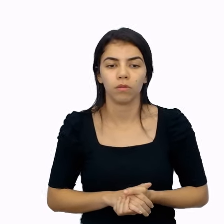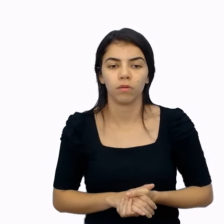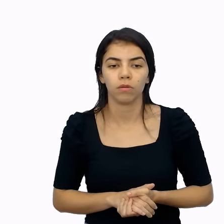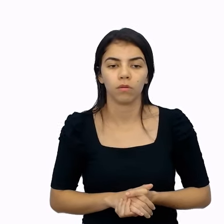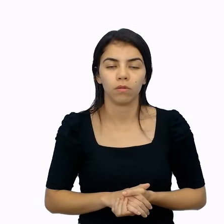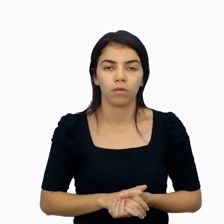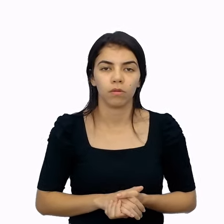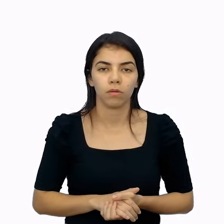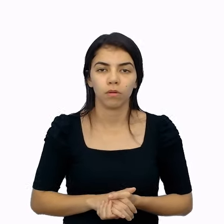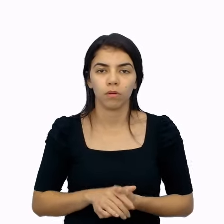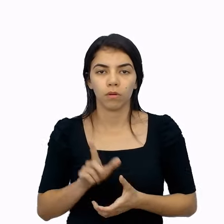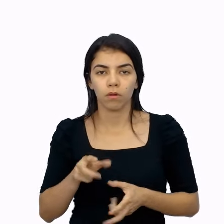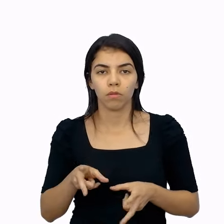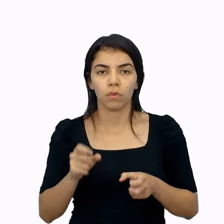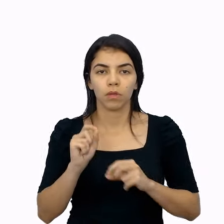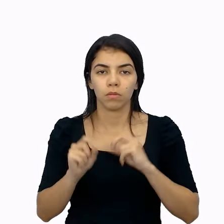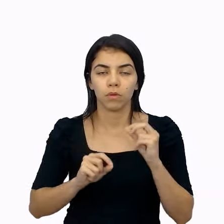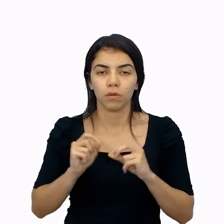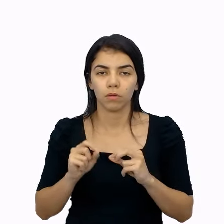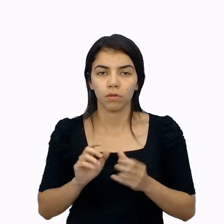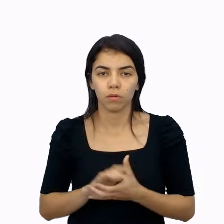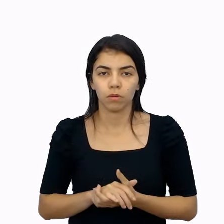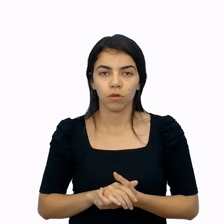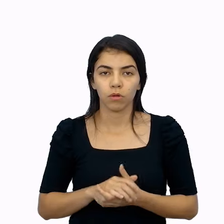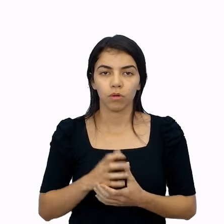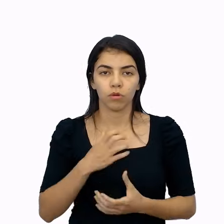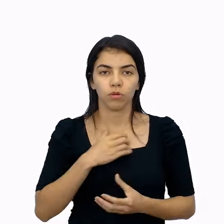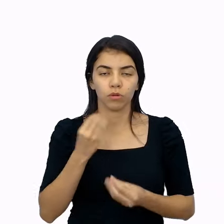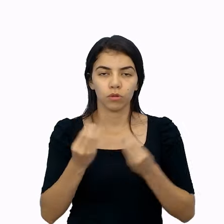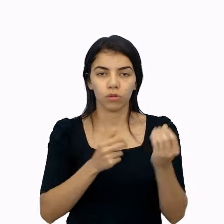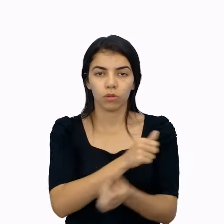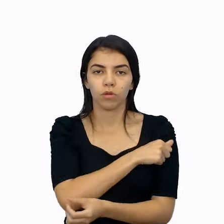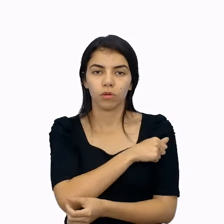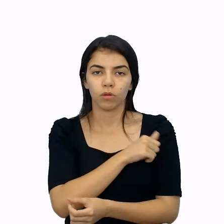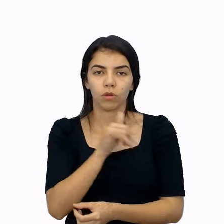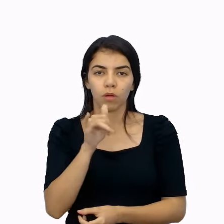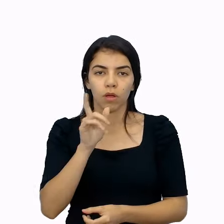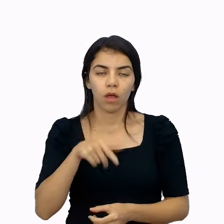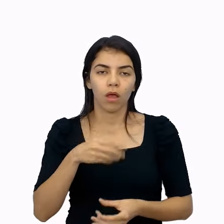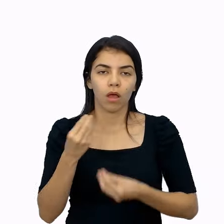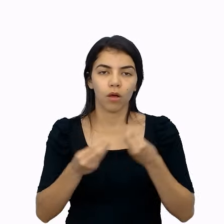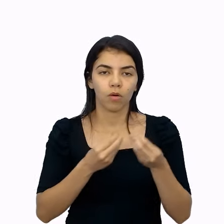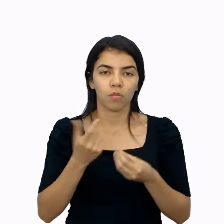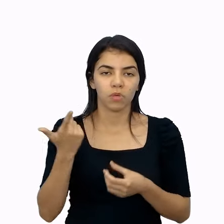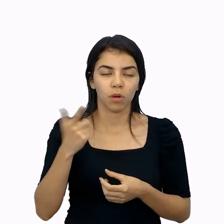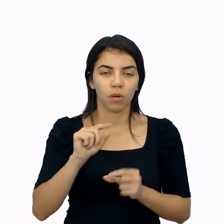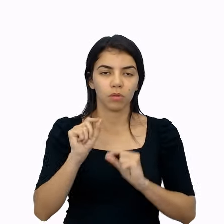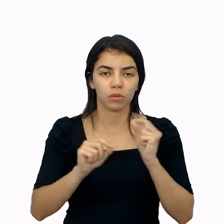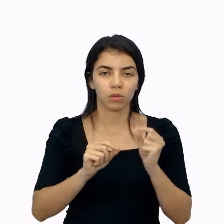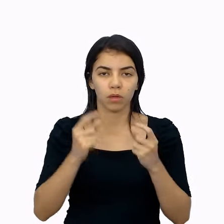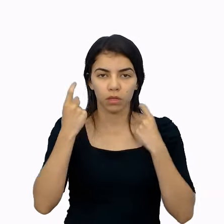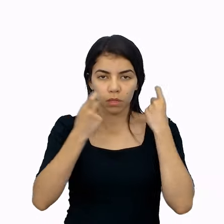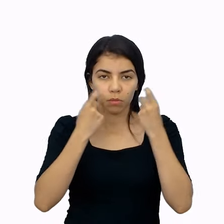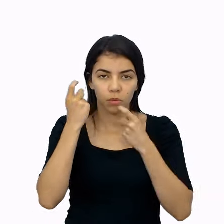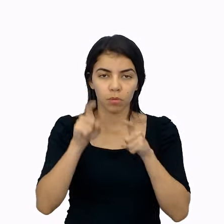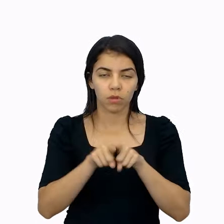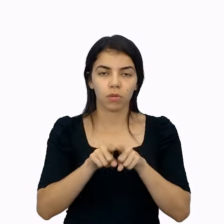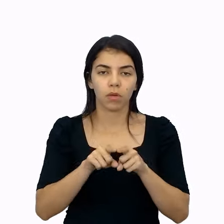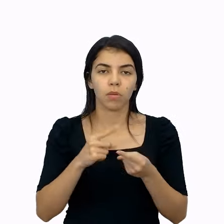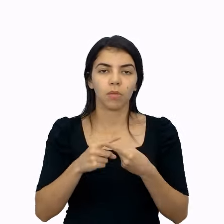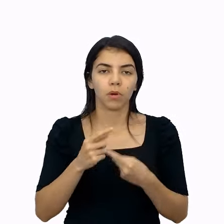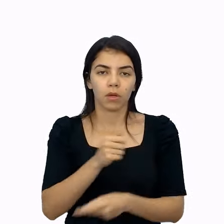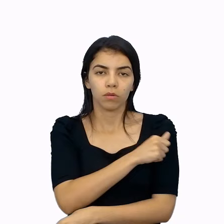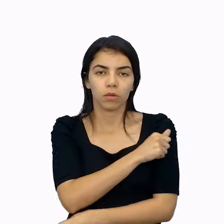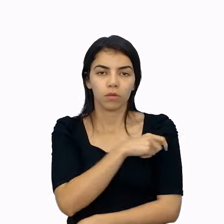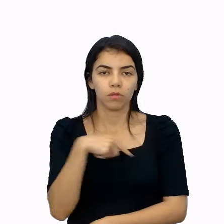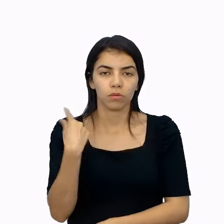2, que vai ser a identificação das razões dos estudantes ainda não terem alcançado, sempre essa preocupação, porque os nossos estudantes